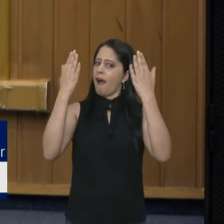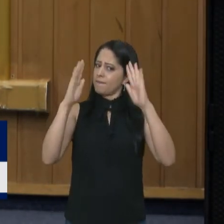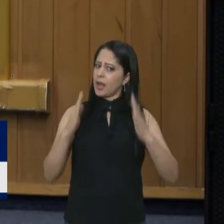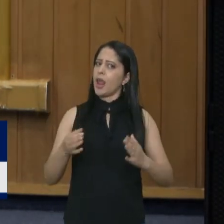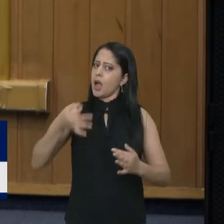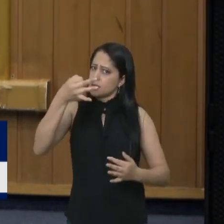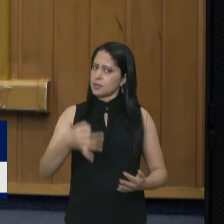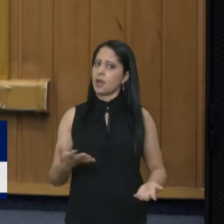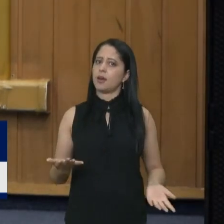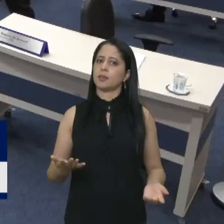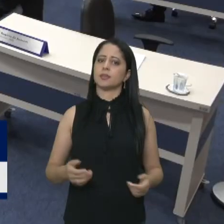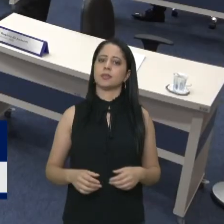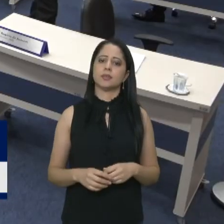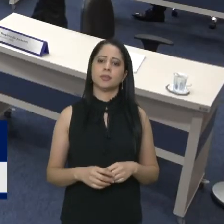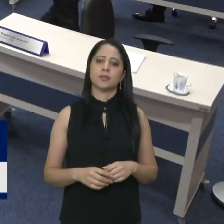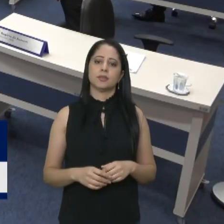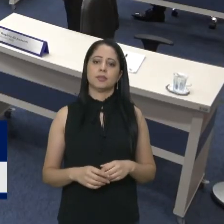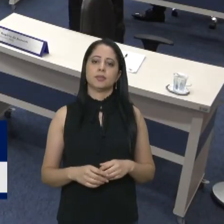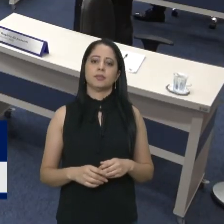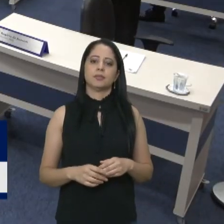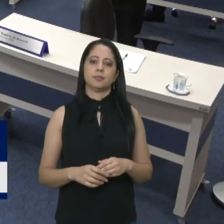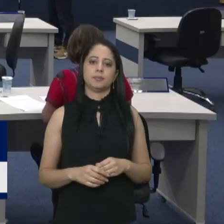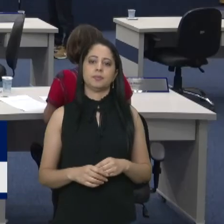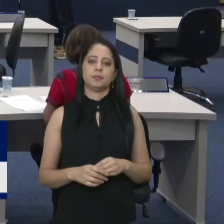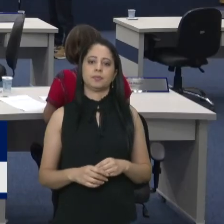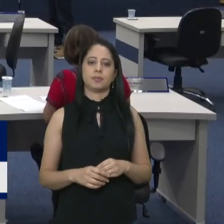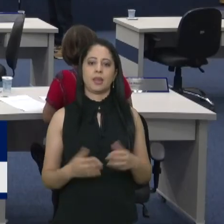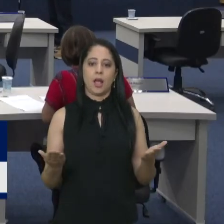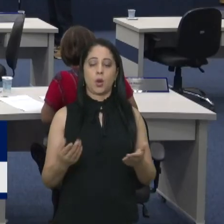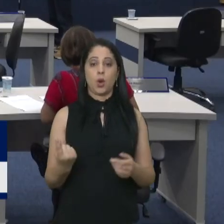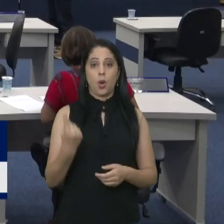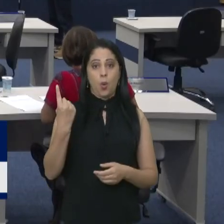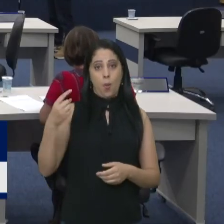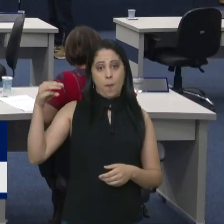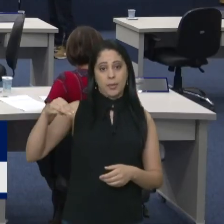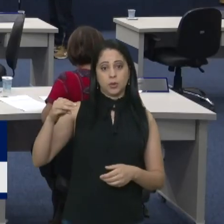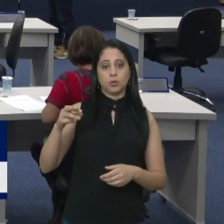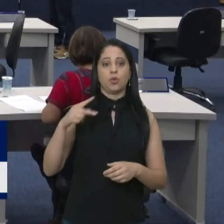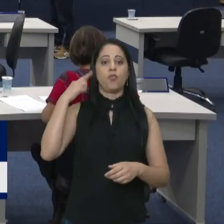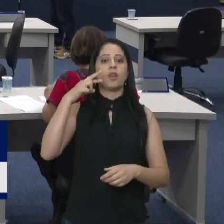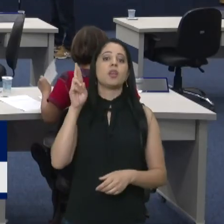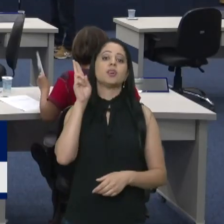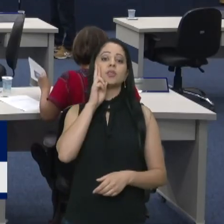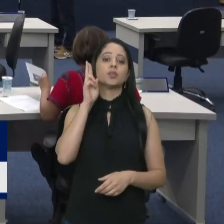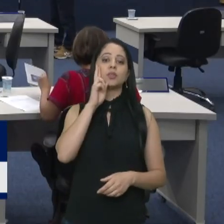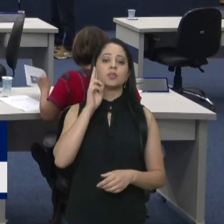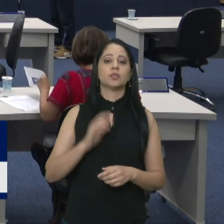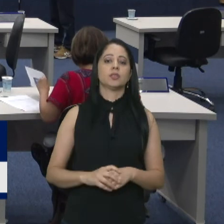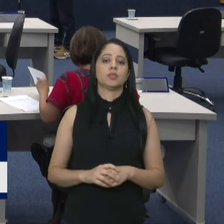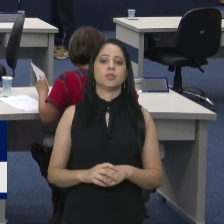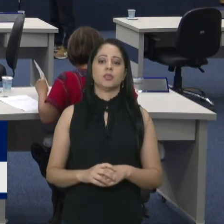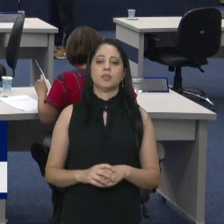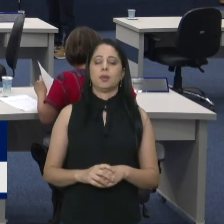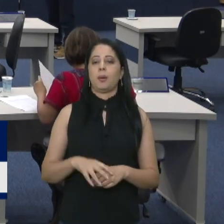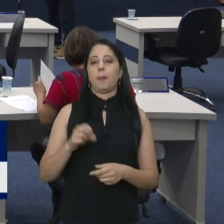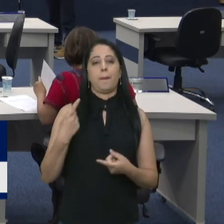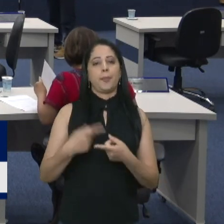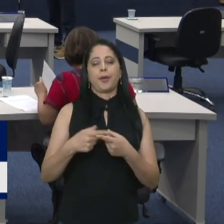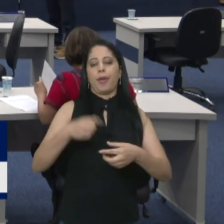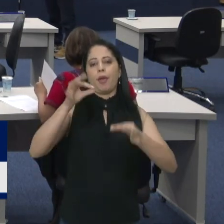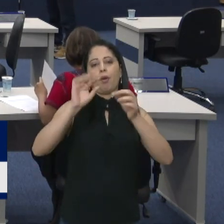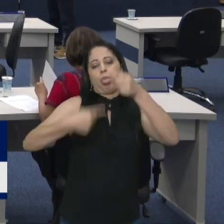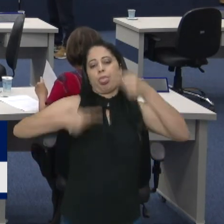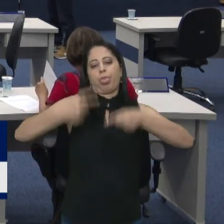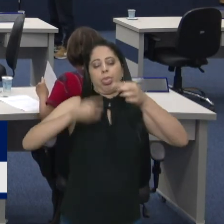situação. Bom, vou dar agora um minuto para o vereador Renato Santiago, senão esse debate não vai ter fim. Eu